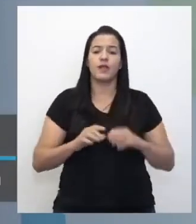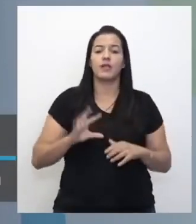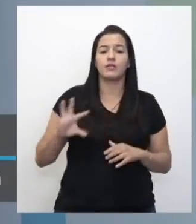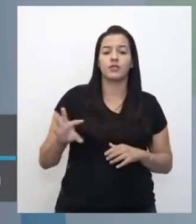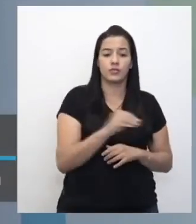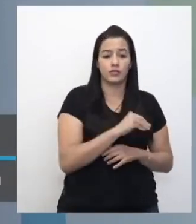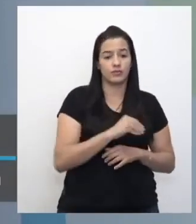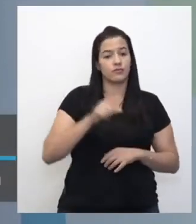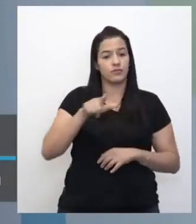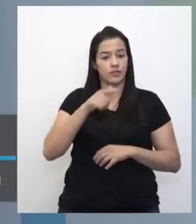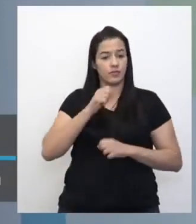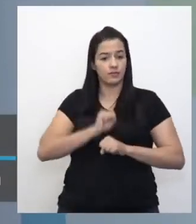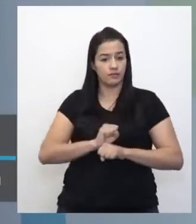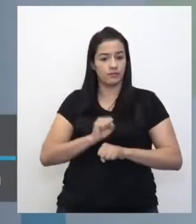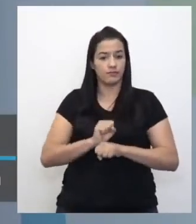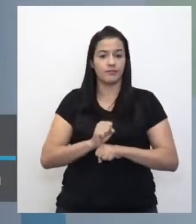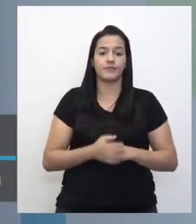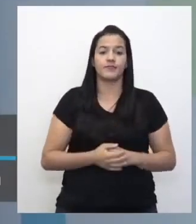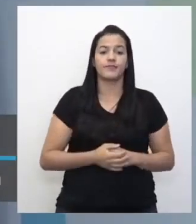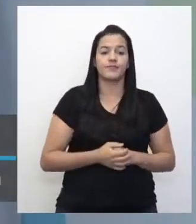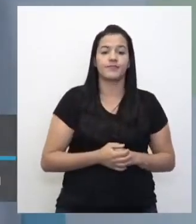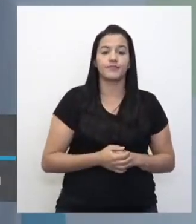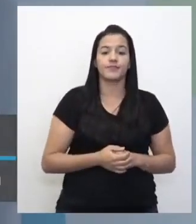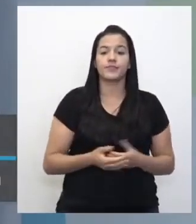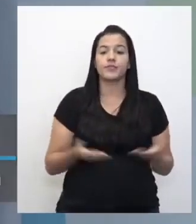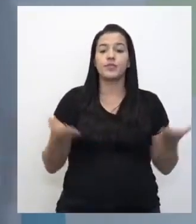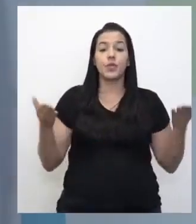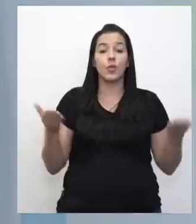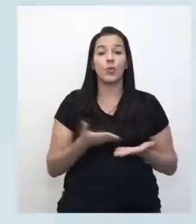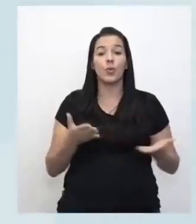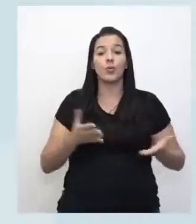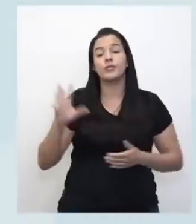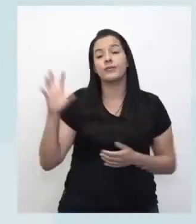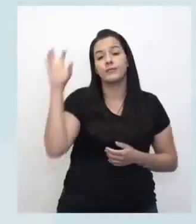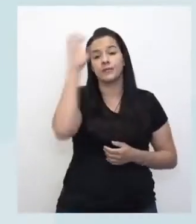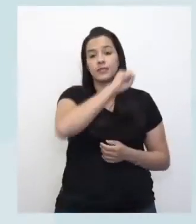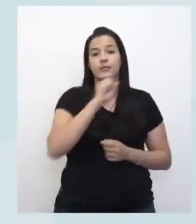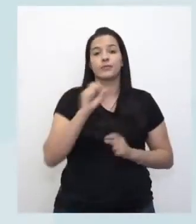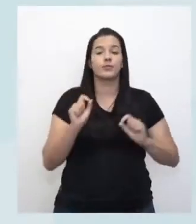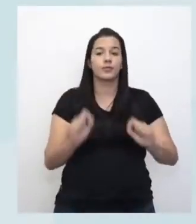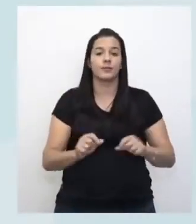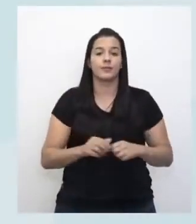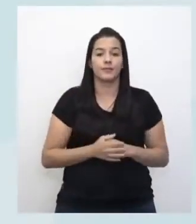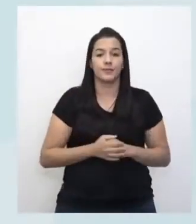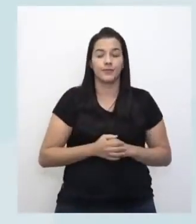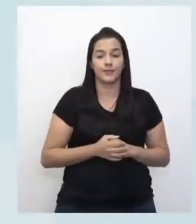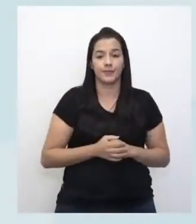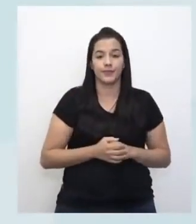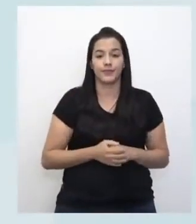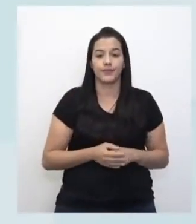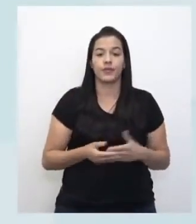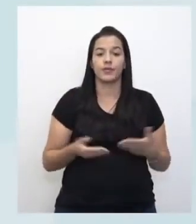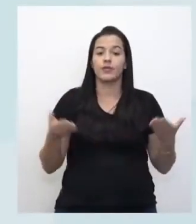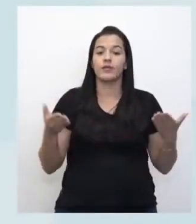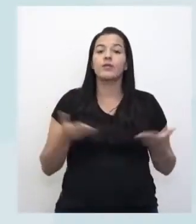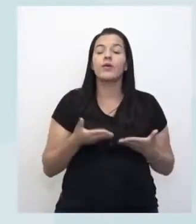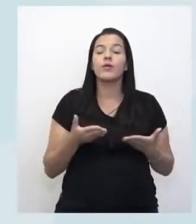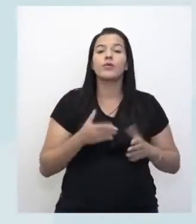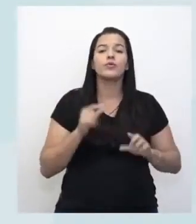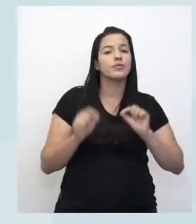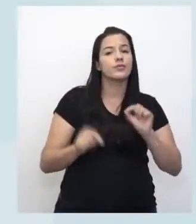Aguardem, tá bom? Então, vamos lá. O que nós fizemos hoje na tela. Hoje, nós, de